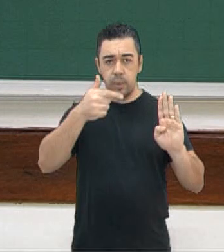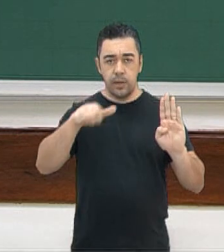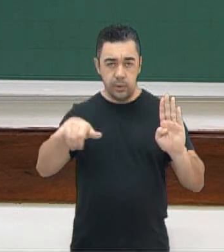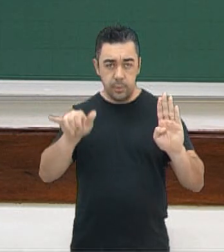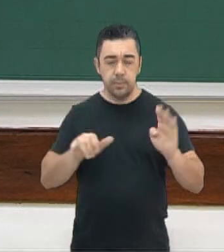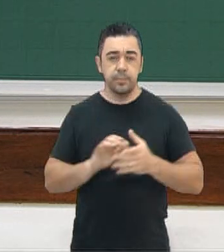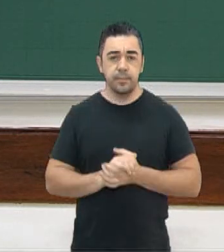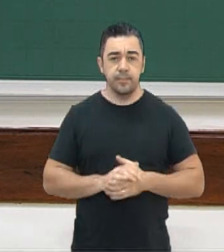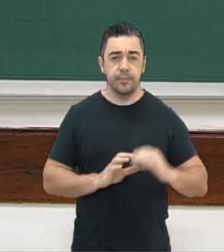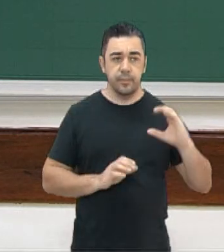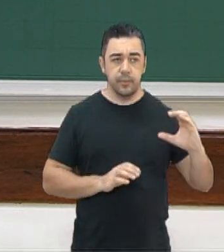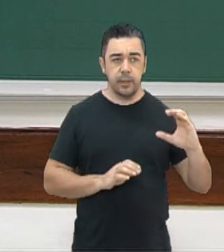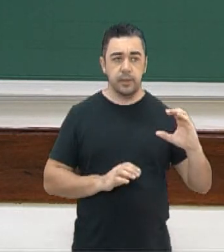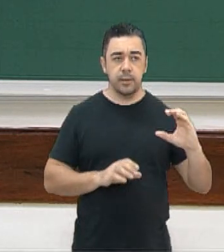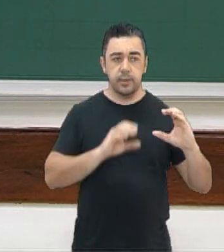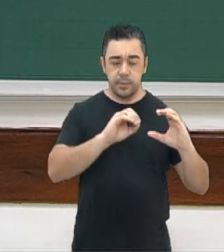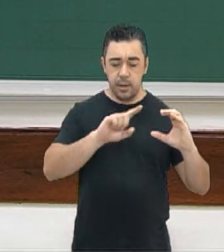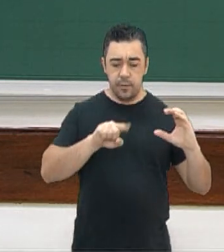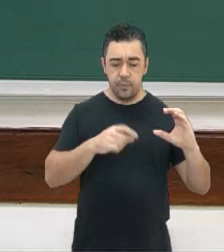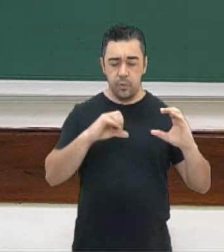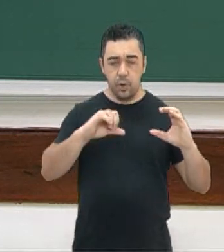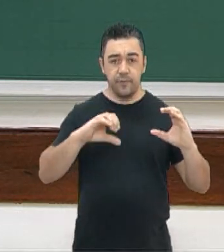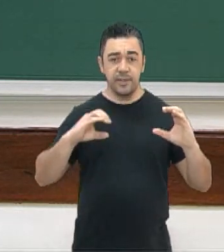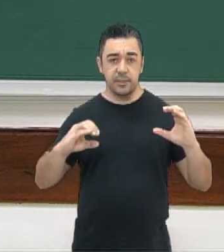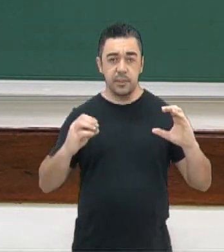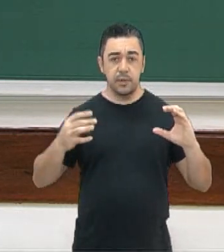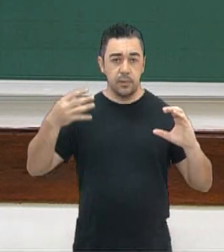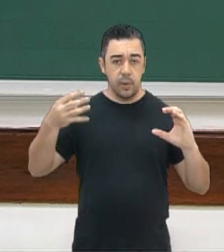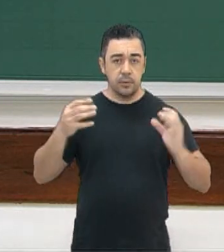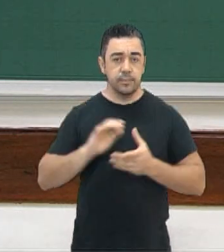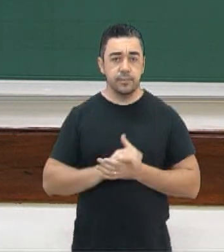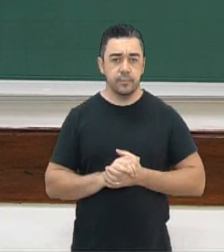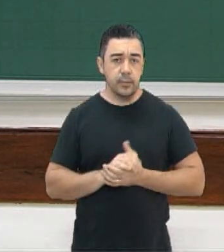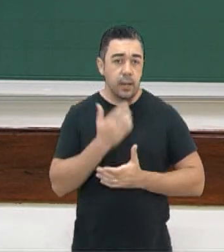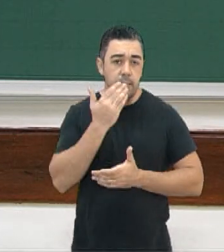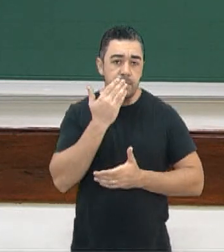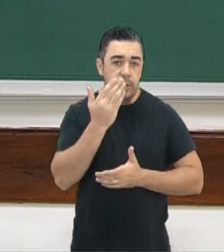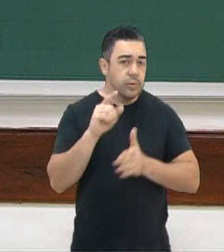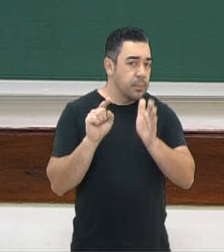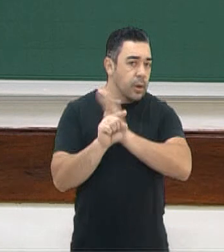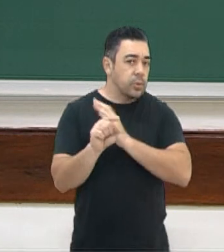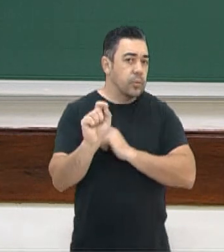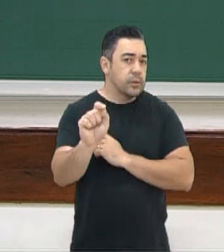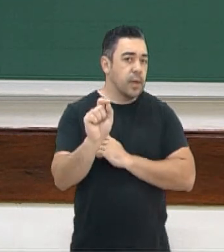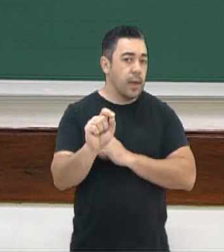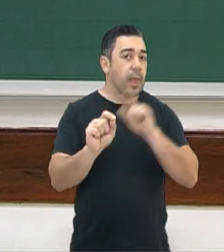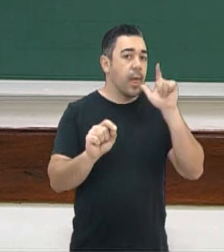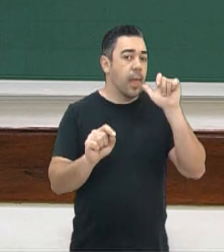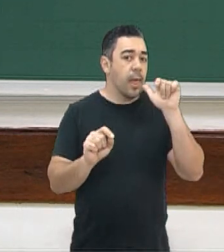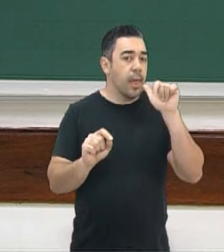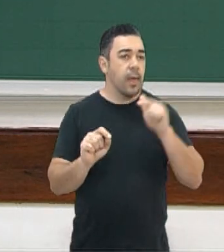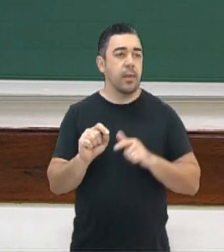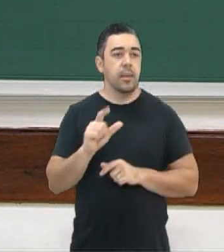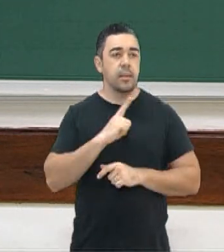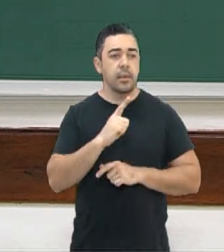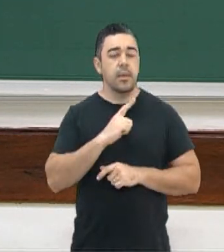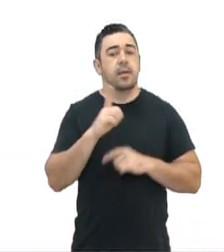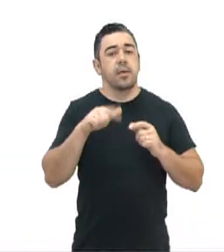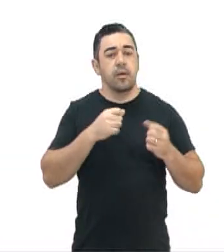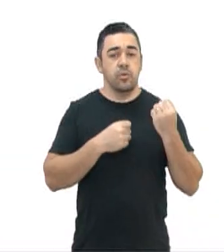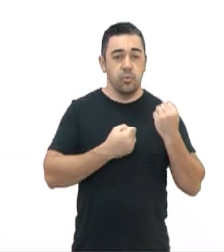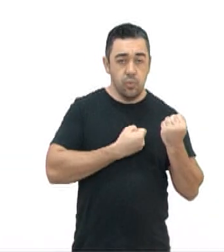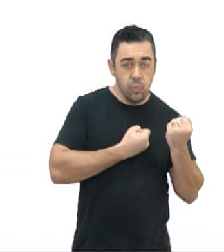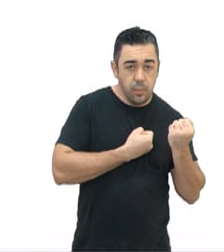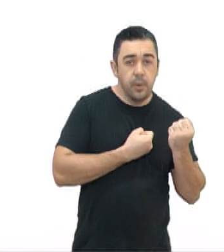Na letra C, 0,9c na quarta. Ele está pedindo o quê? quem são os coeficientes e quais são